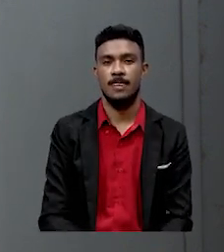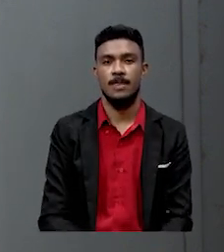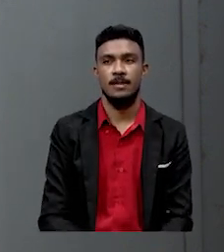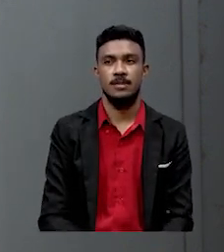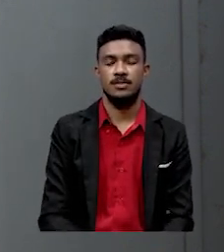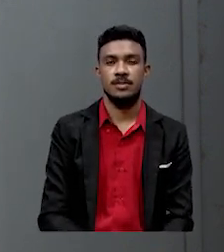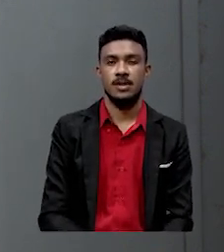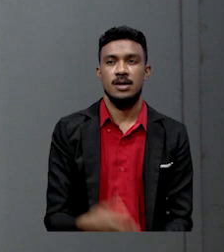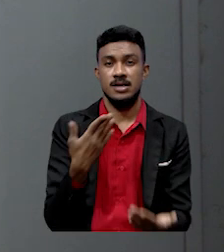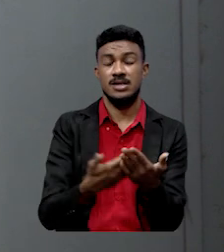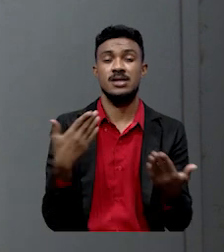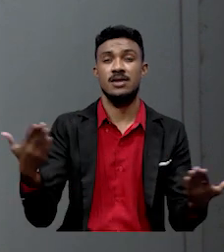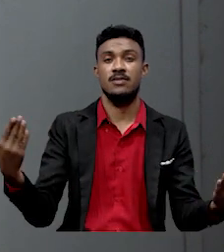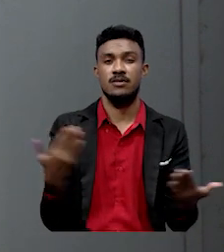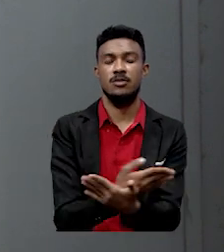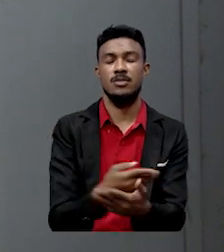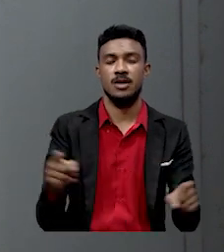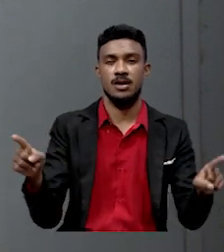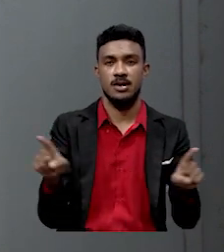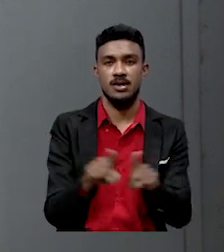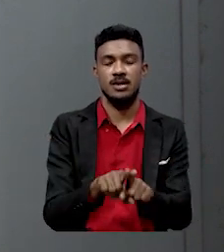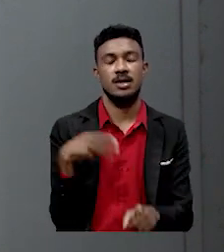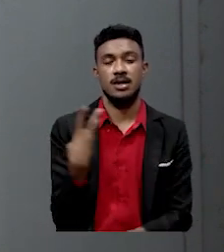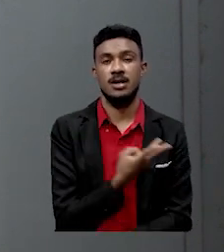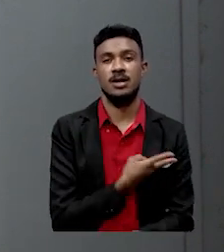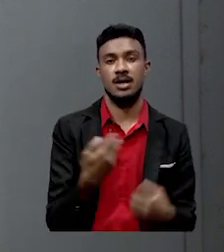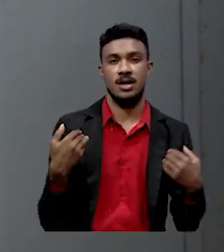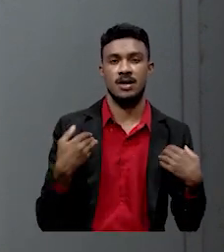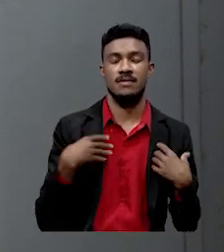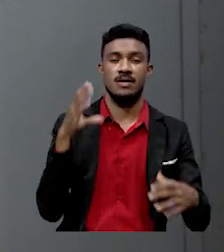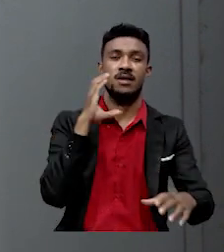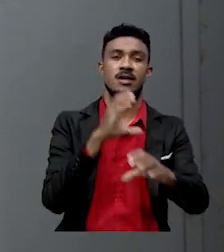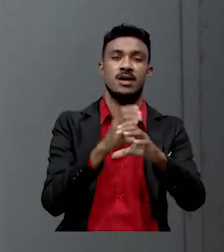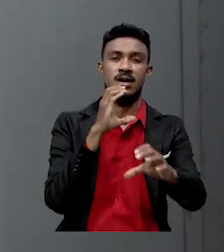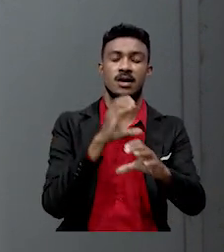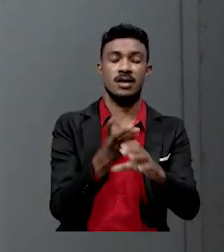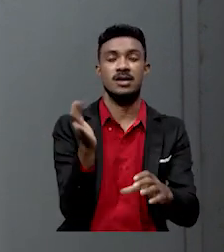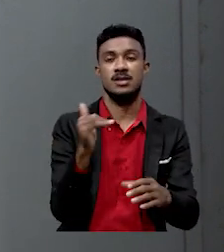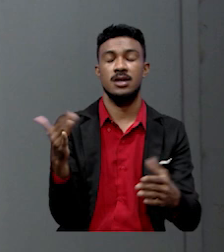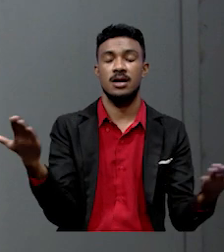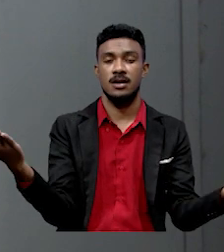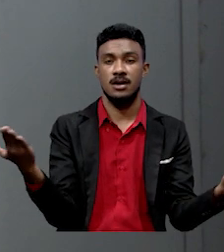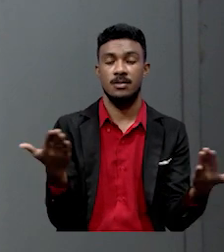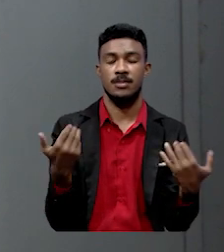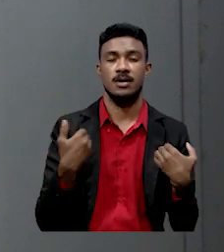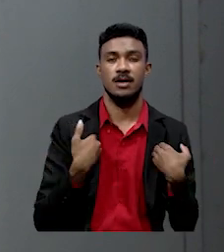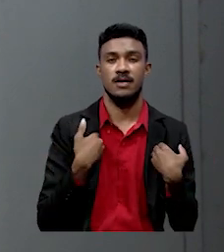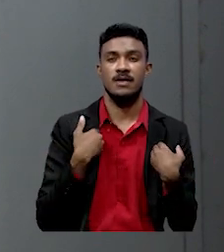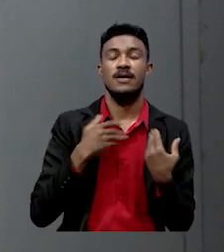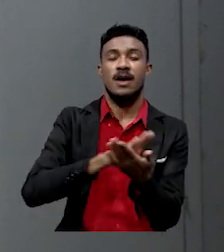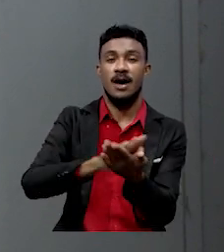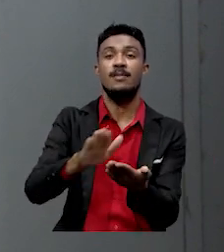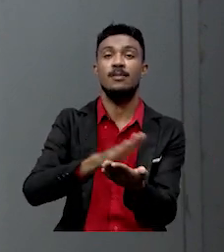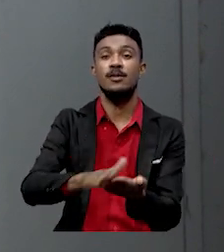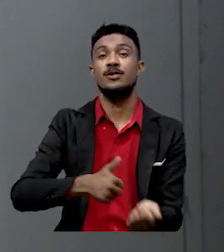Ekipa modern maksud? Ekipa modern kerja ke ita iha kareta sira. Nebe maka automatikamente